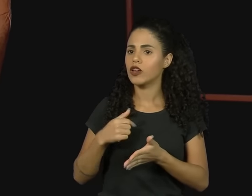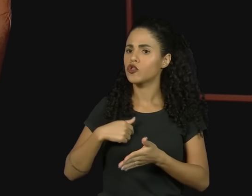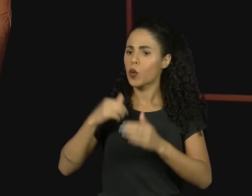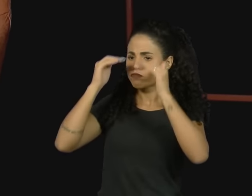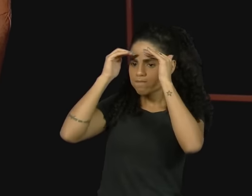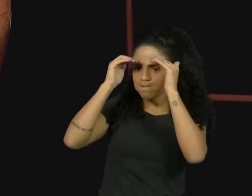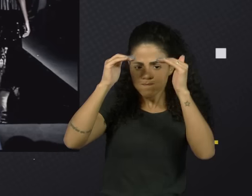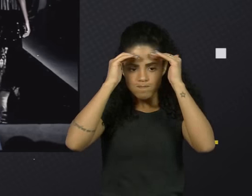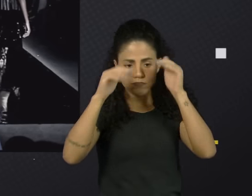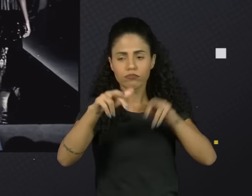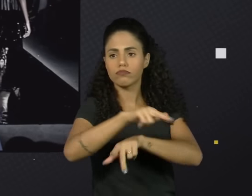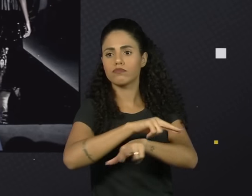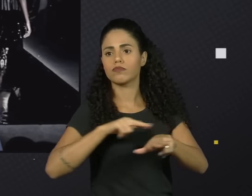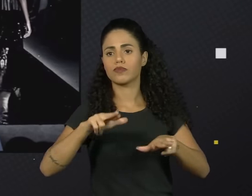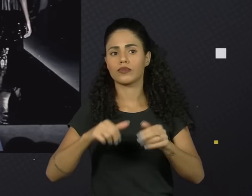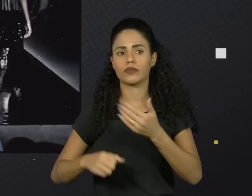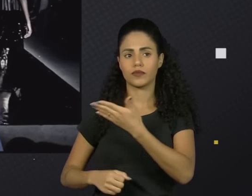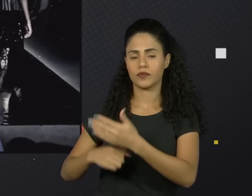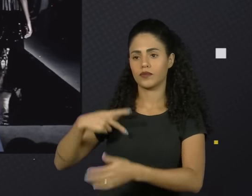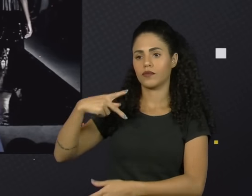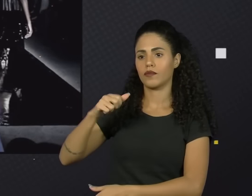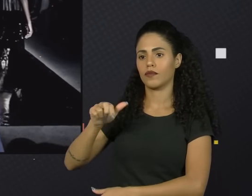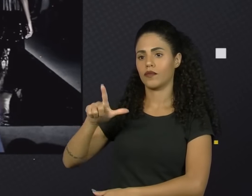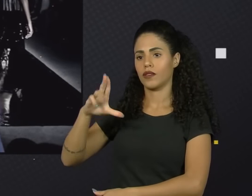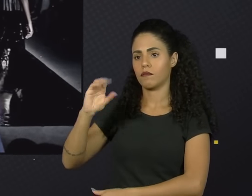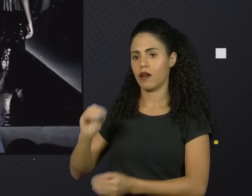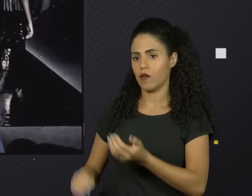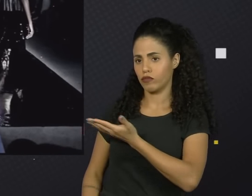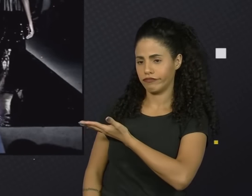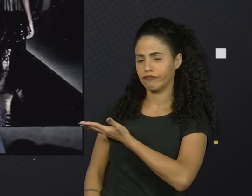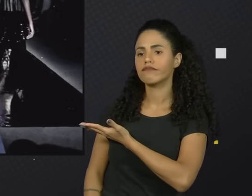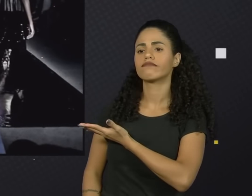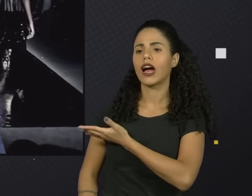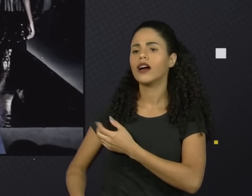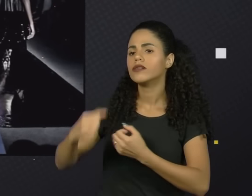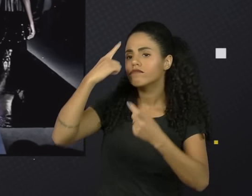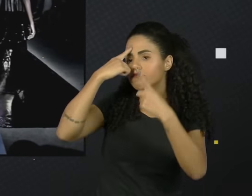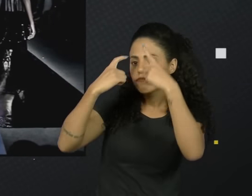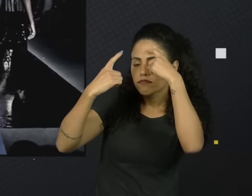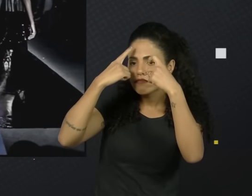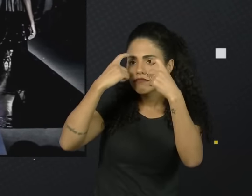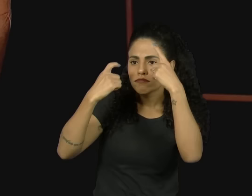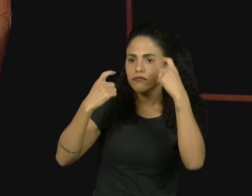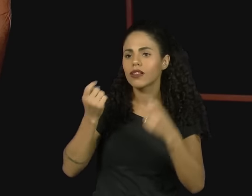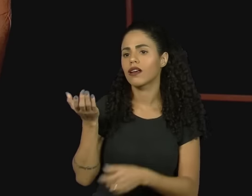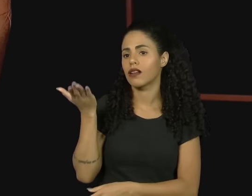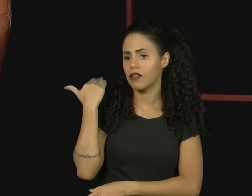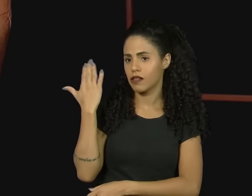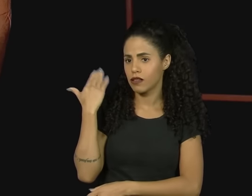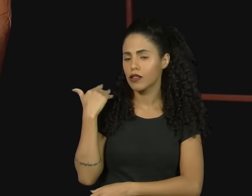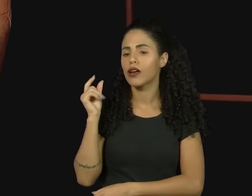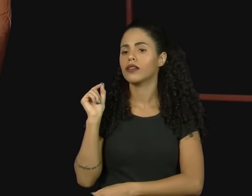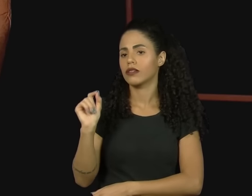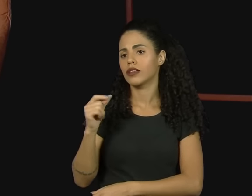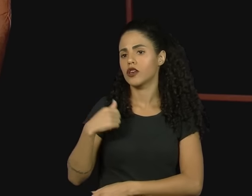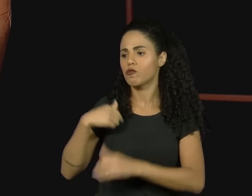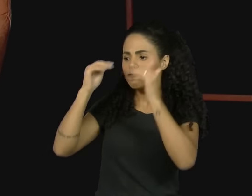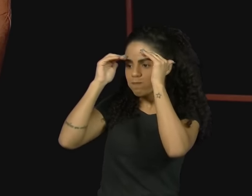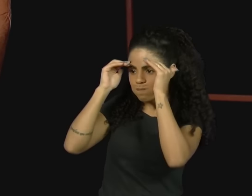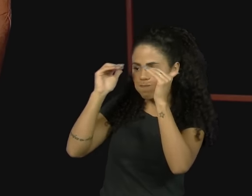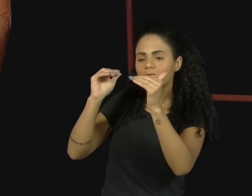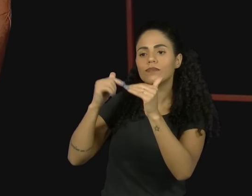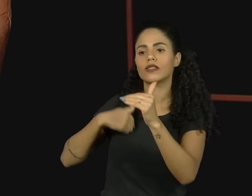pelo Paulo Borges, né? Que teve essa ideia lá atrás, nos 80, que, aliás, eu tentei